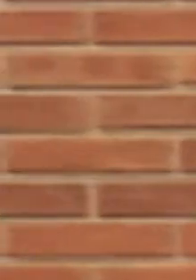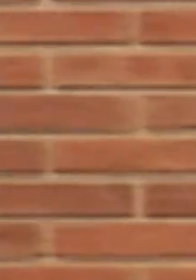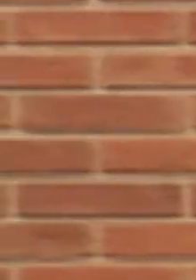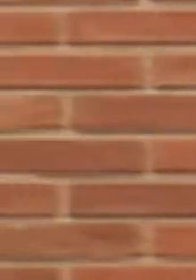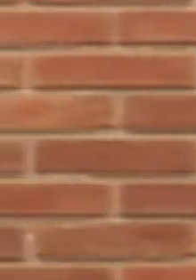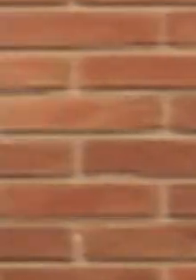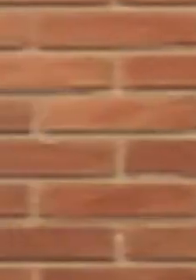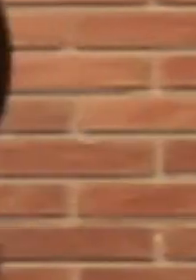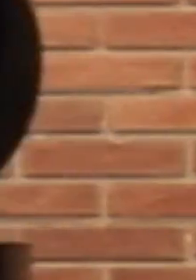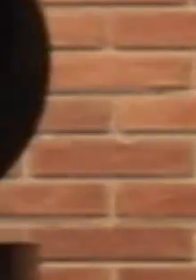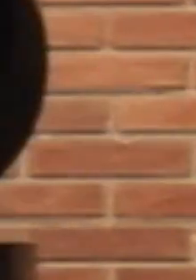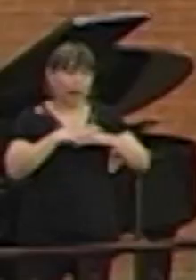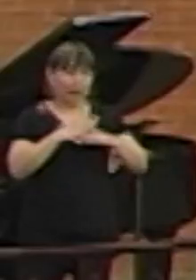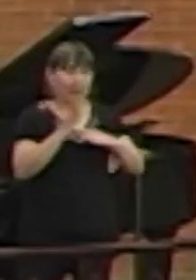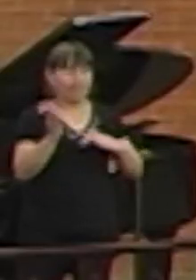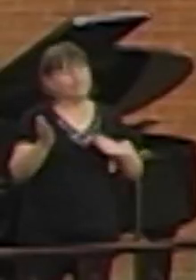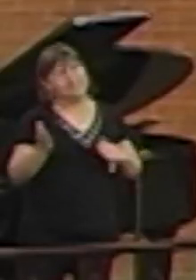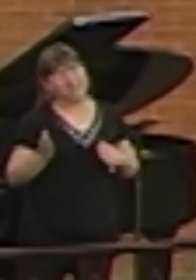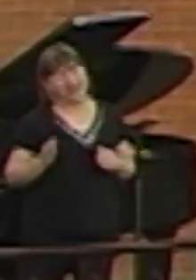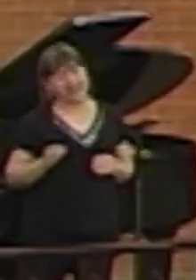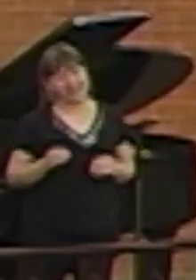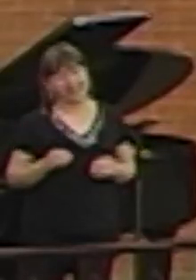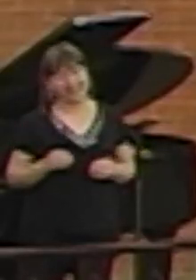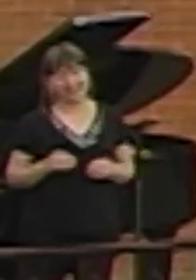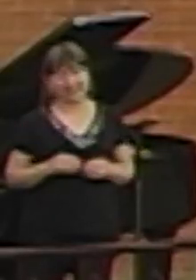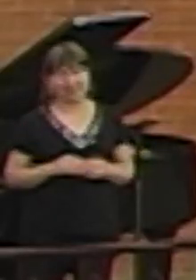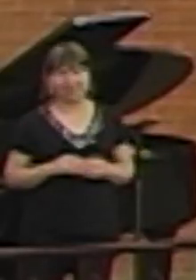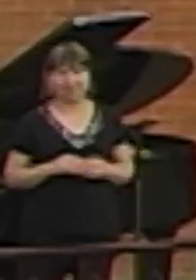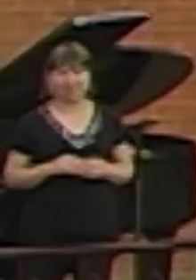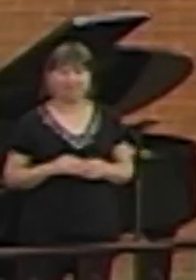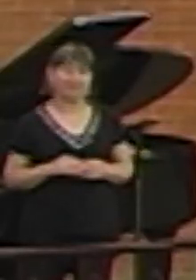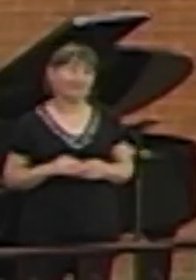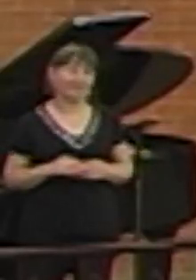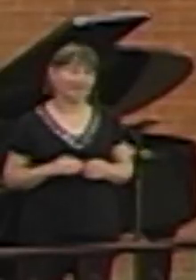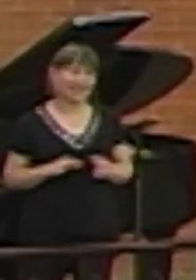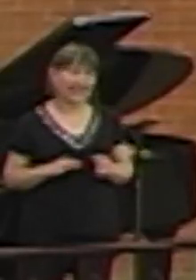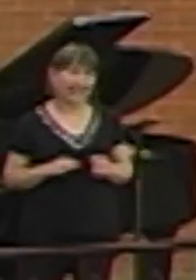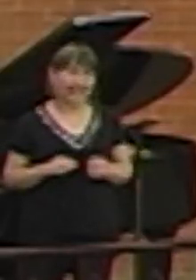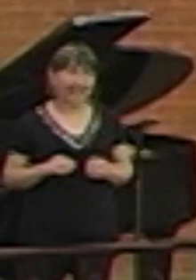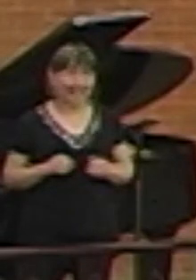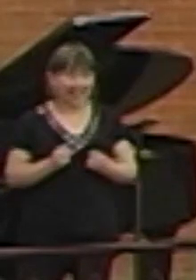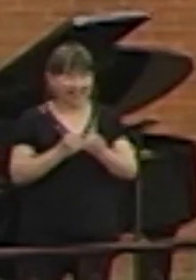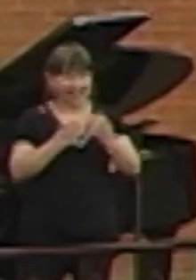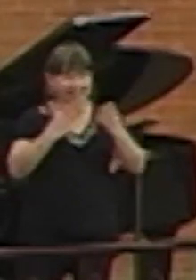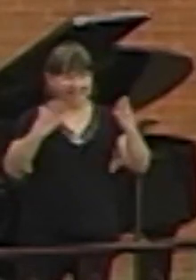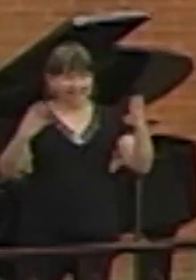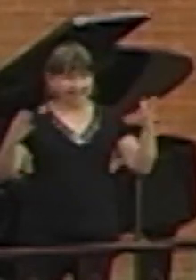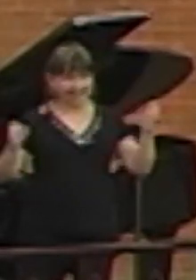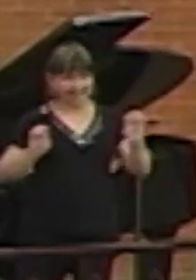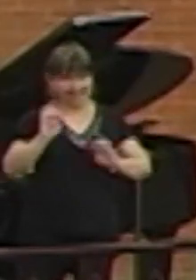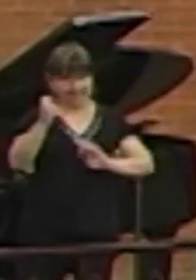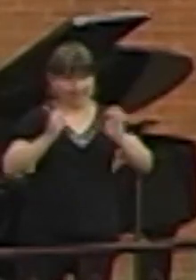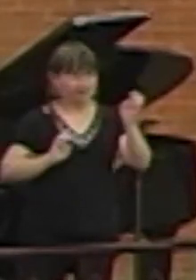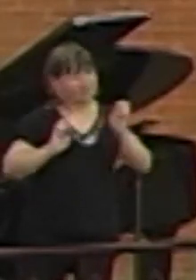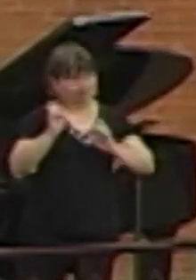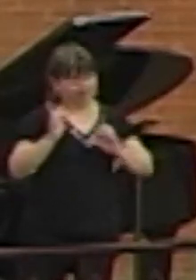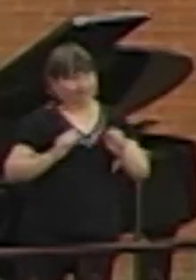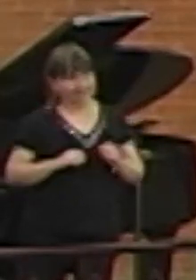mas as grandes multinacionais não deixam que se façam